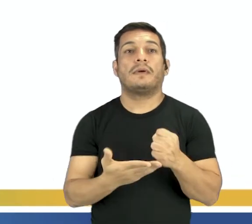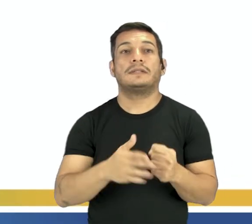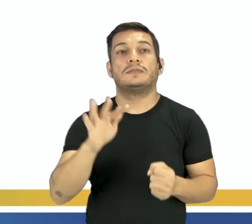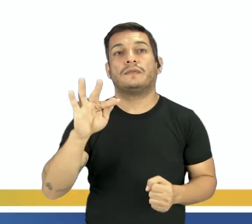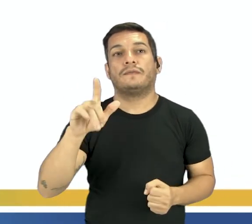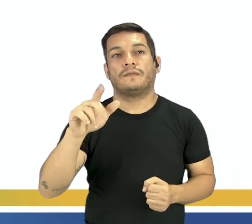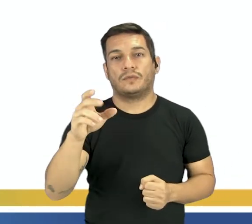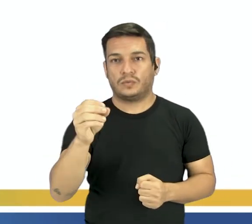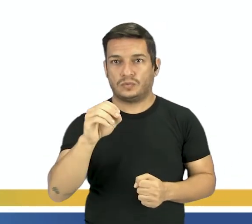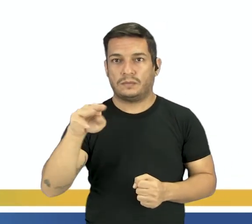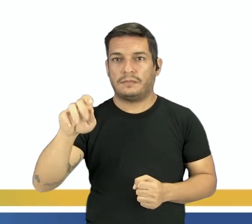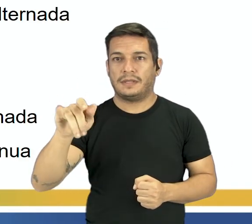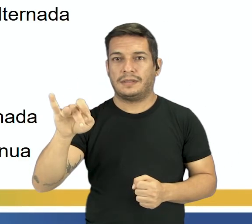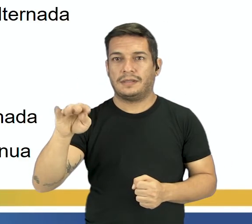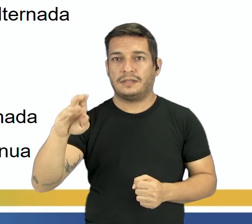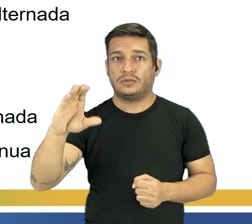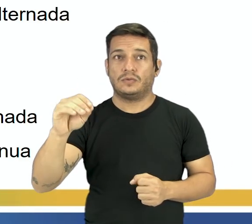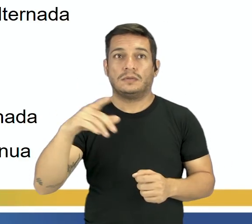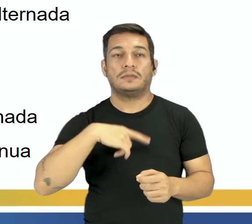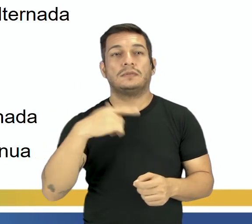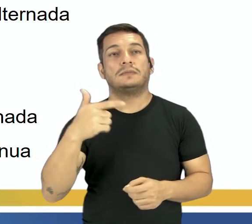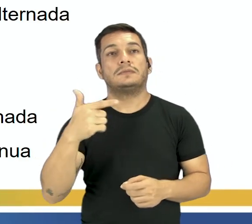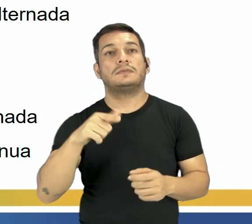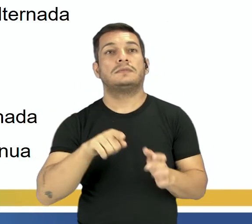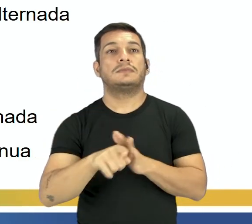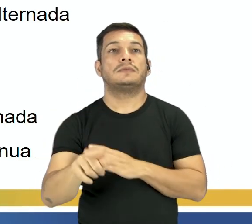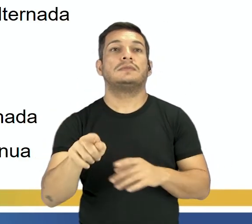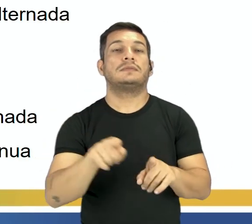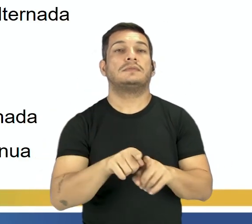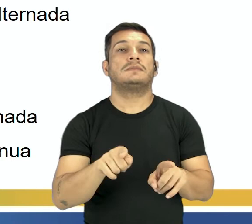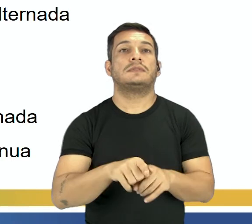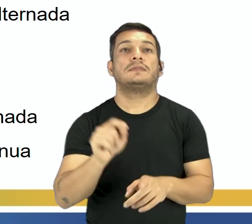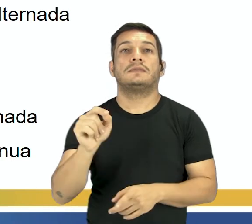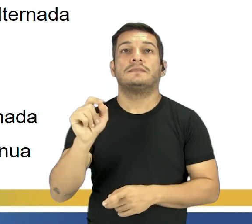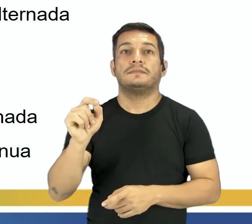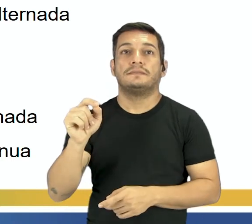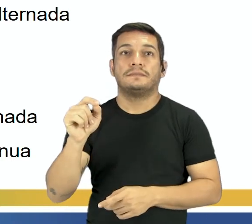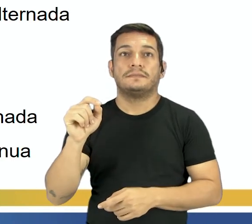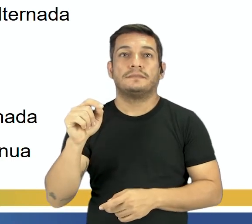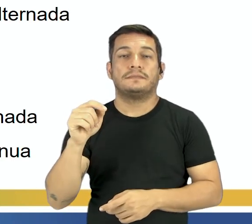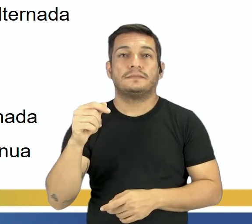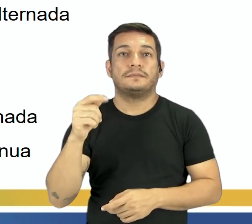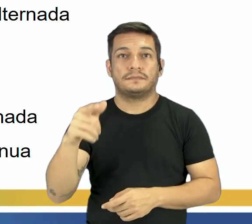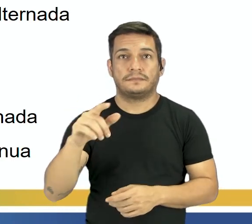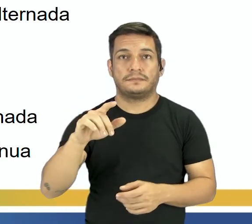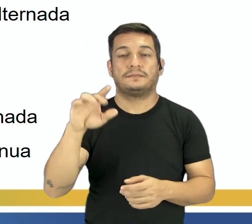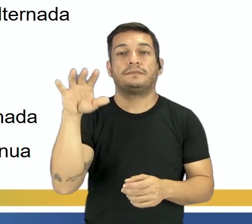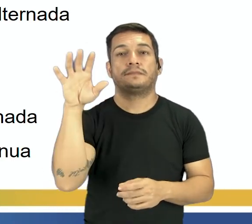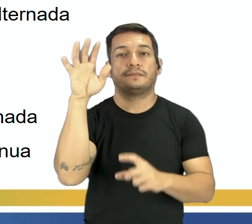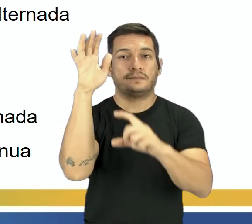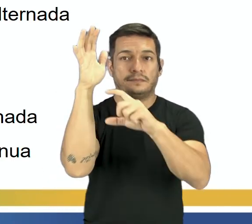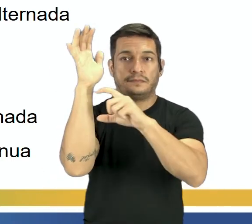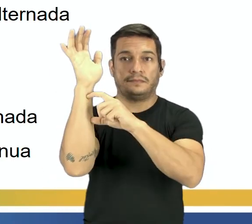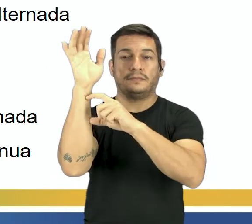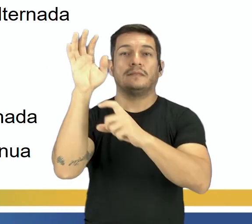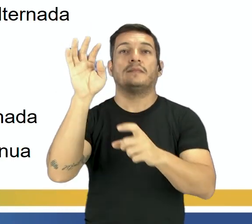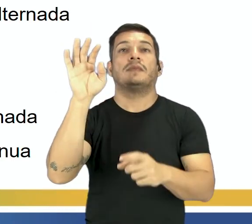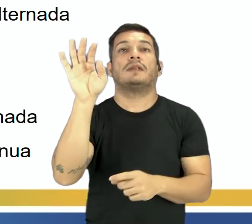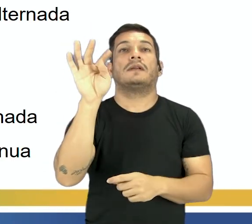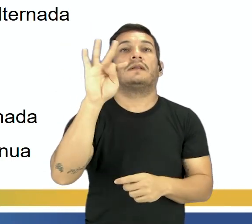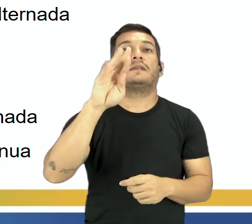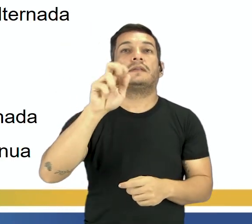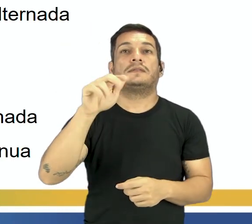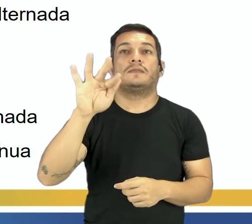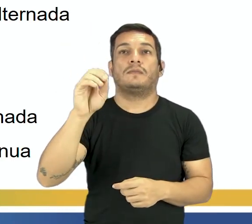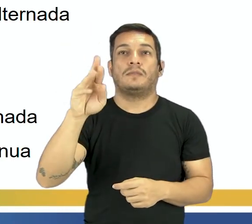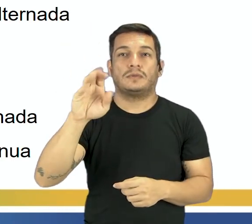magnético. E aí eu trouxe uma segunda questão, que é: o primário de um transformador alimentado por